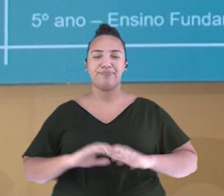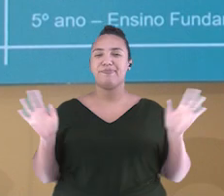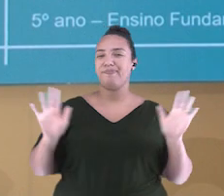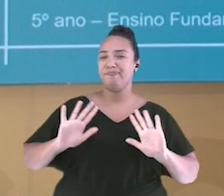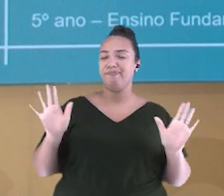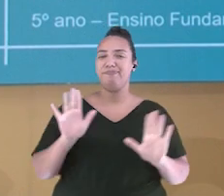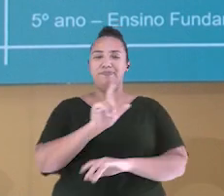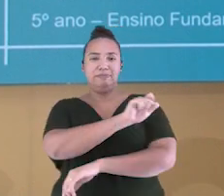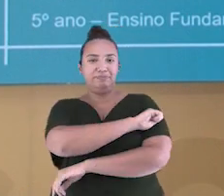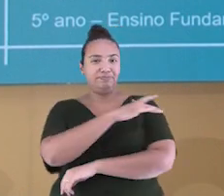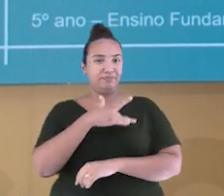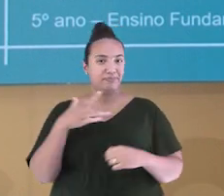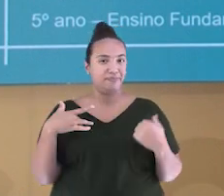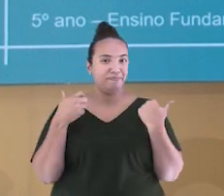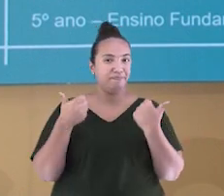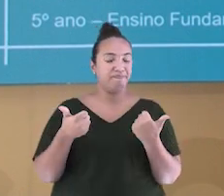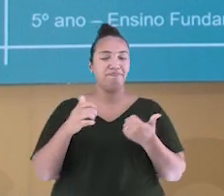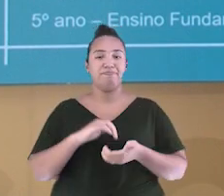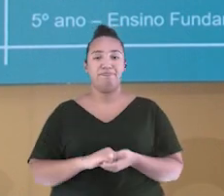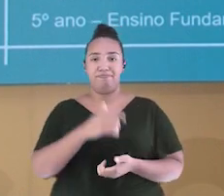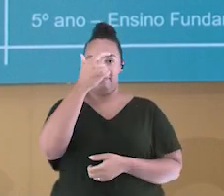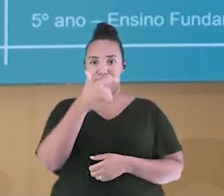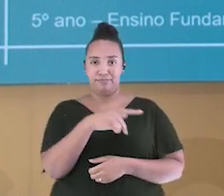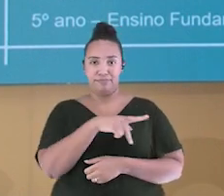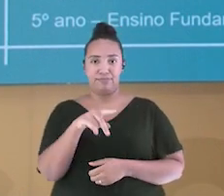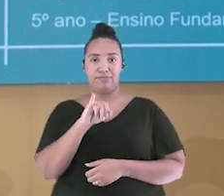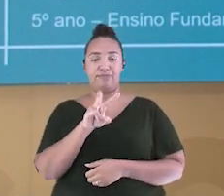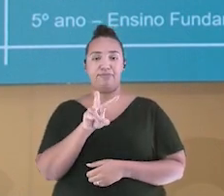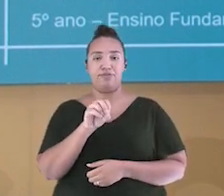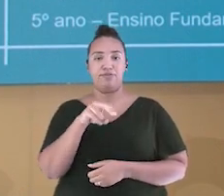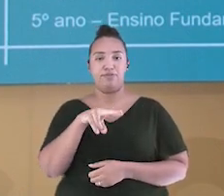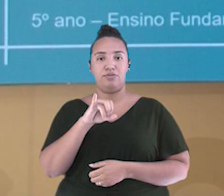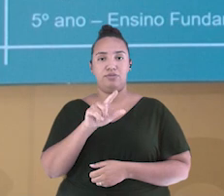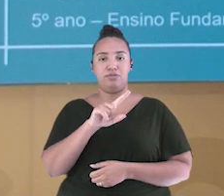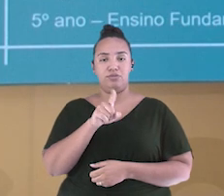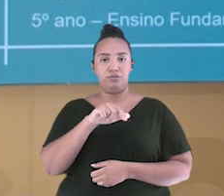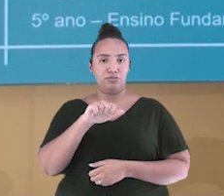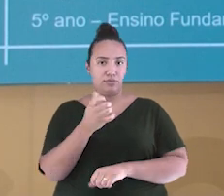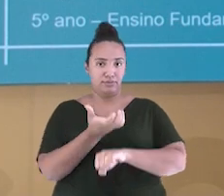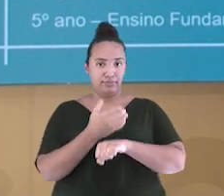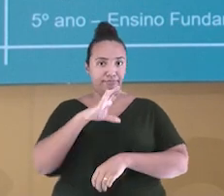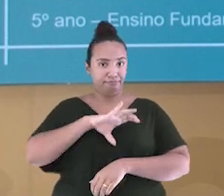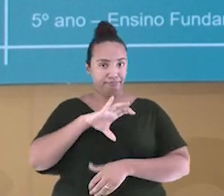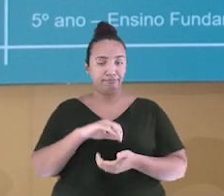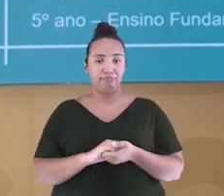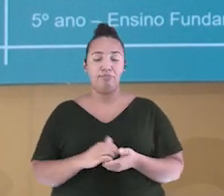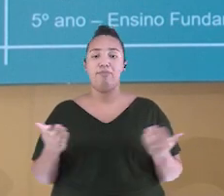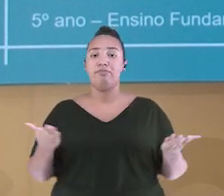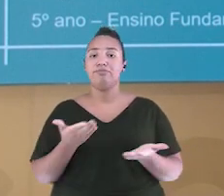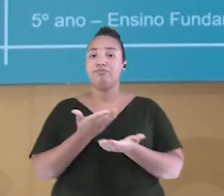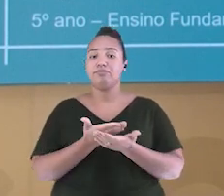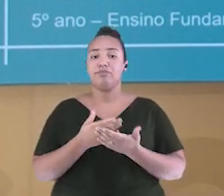Olá, estudante! Tudo bem com você? Sou a professora Ivanilza de Língua Portuguesa. Nossa aula hoje traz